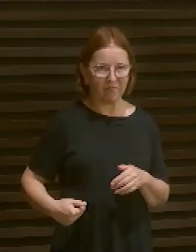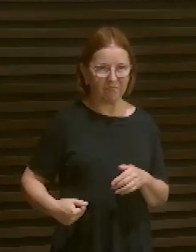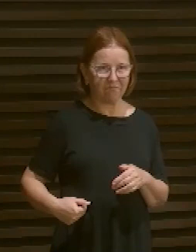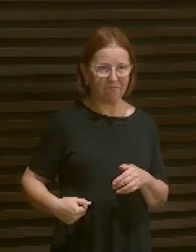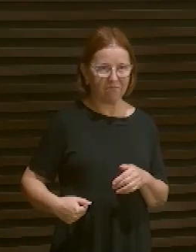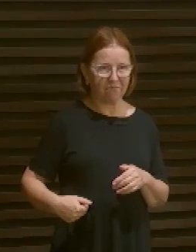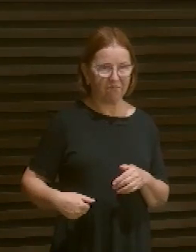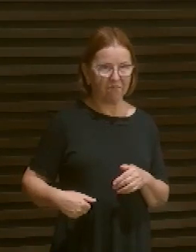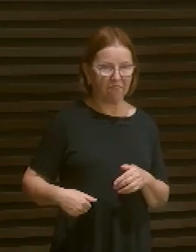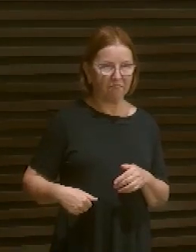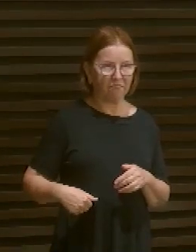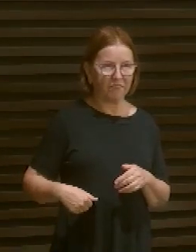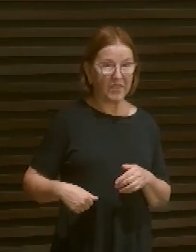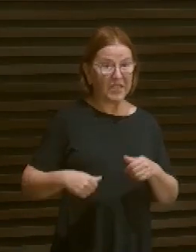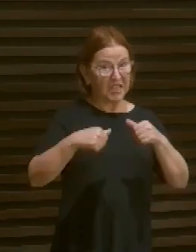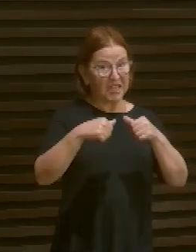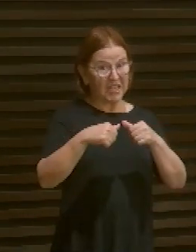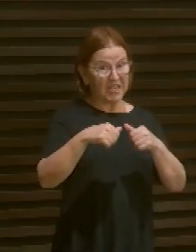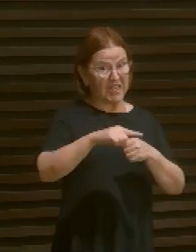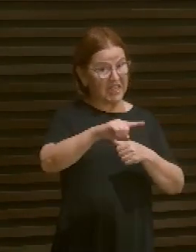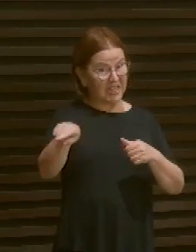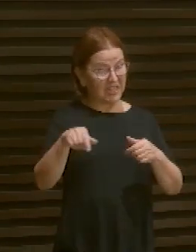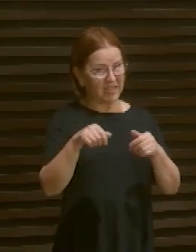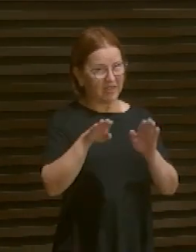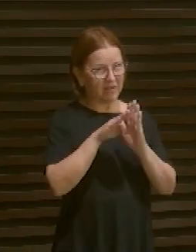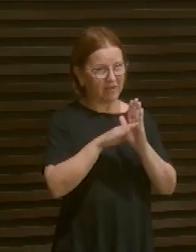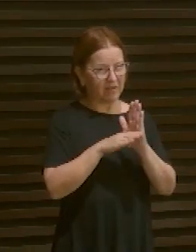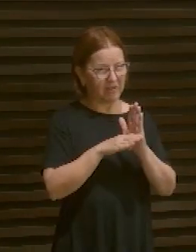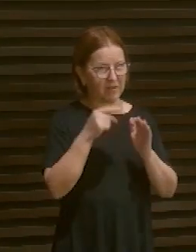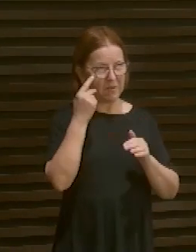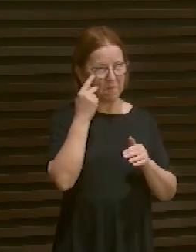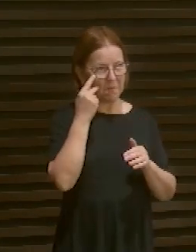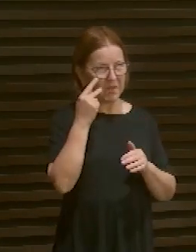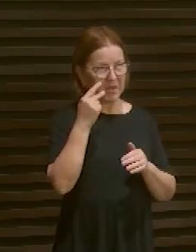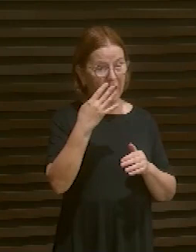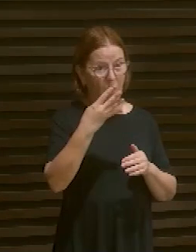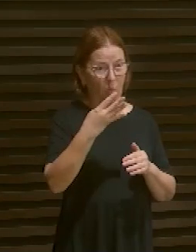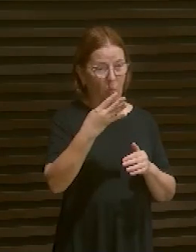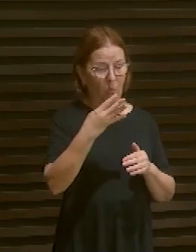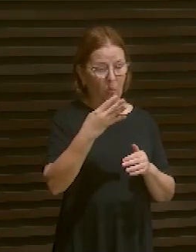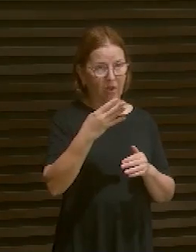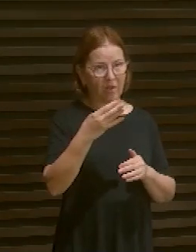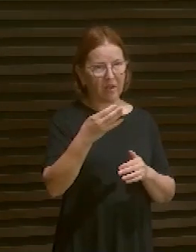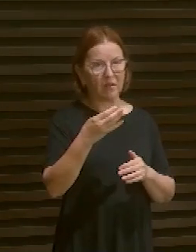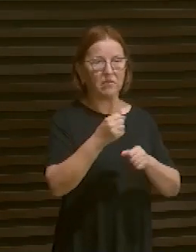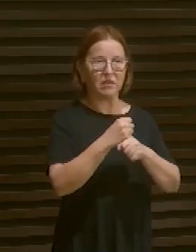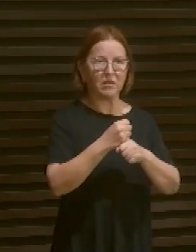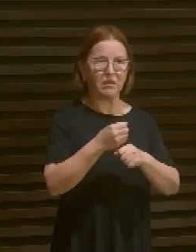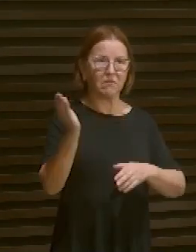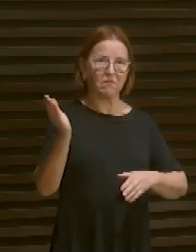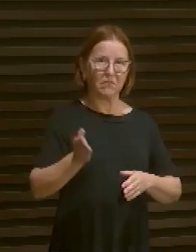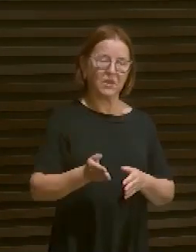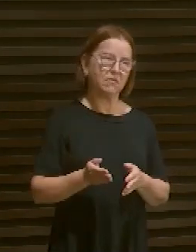O tempo está aí bem claramente demonstrando, já há